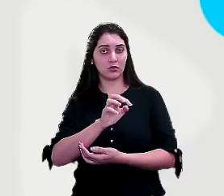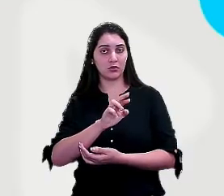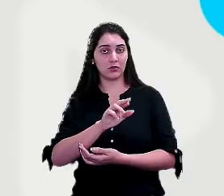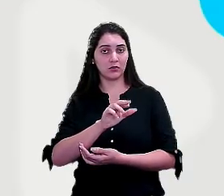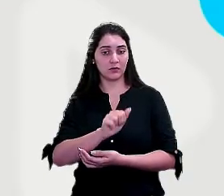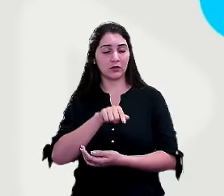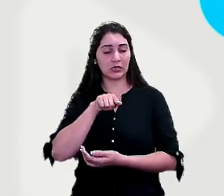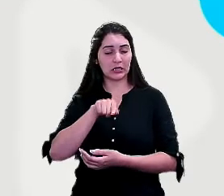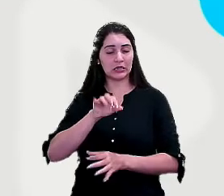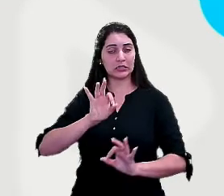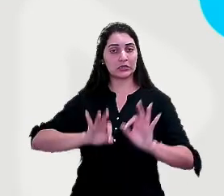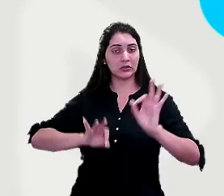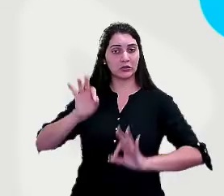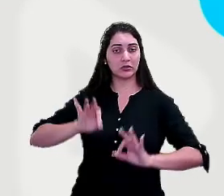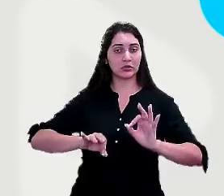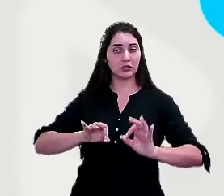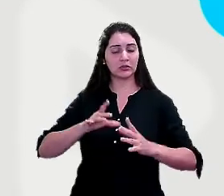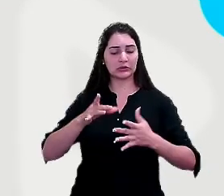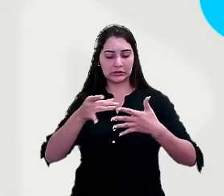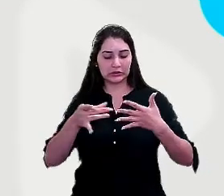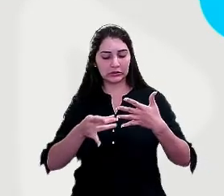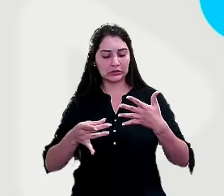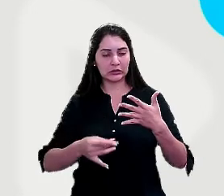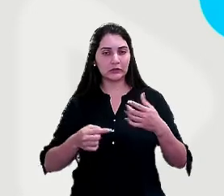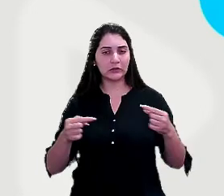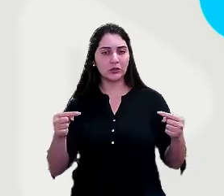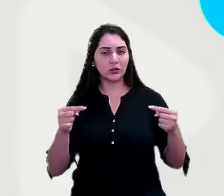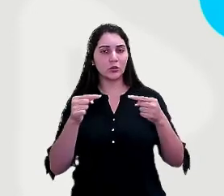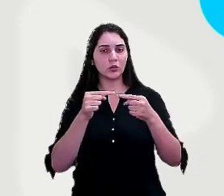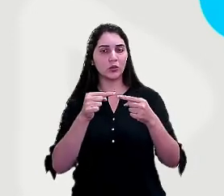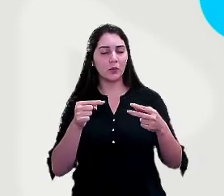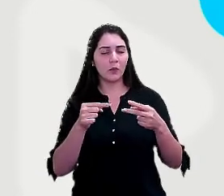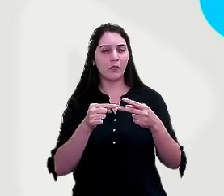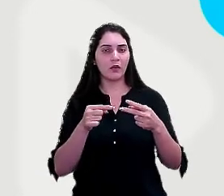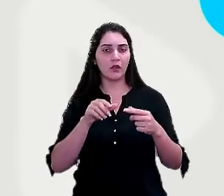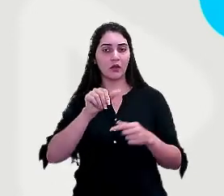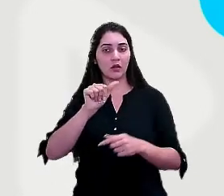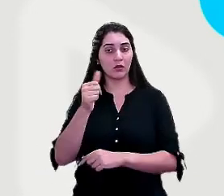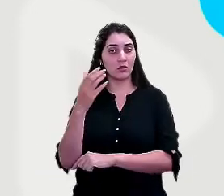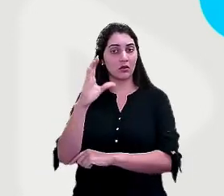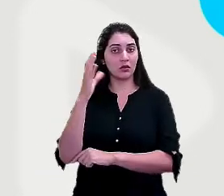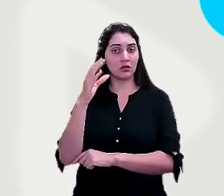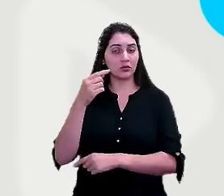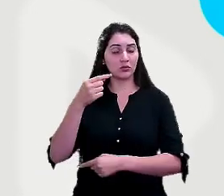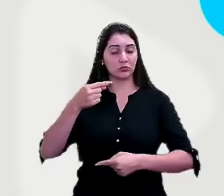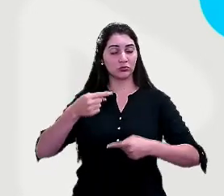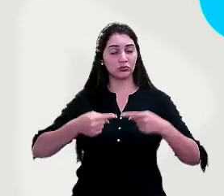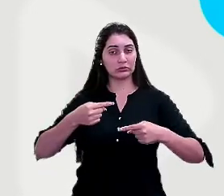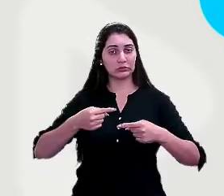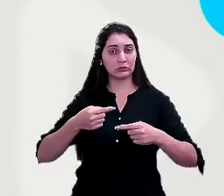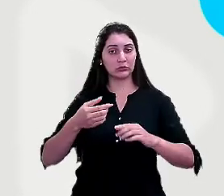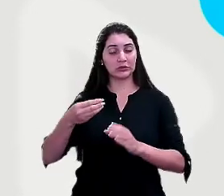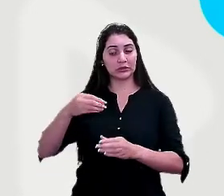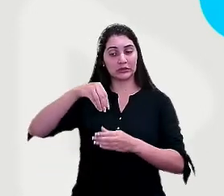pela estrutura geológica combinada com as ações da dinâmica interna e externa da Terra.